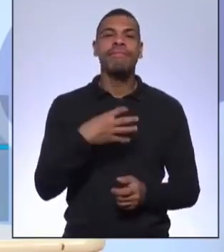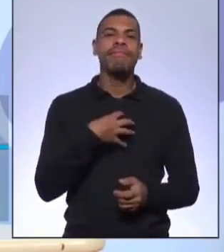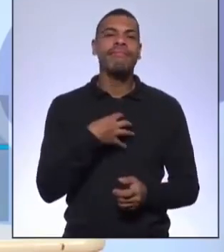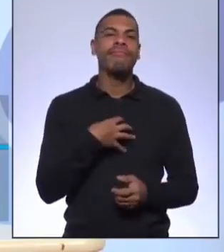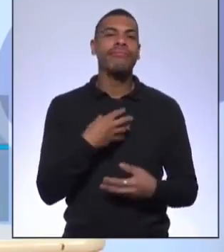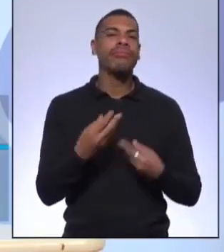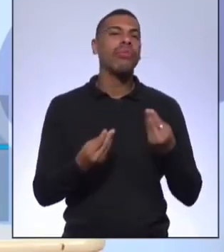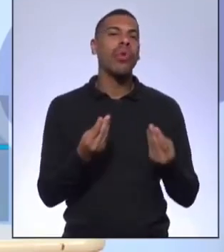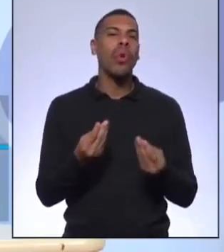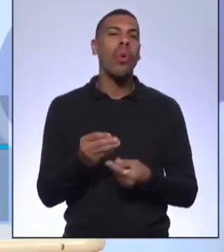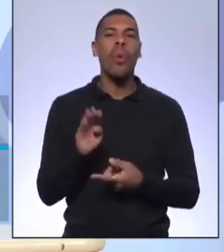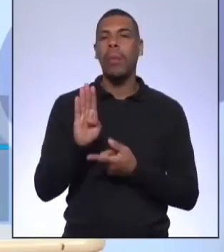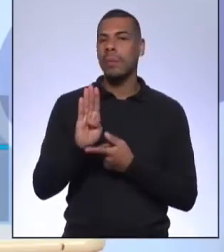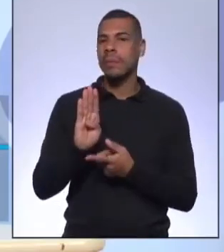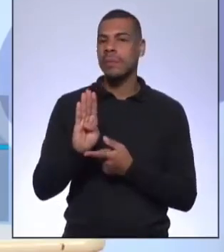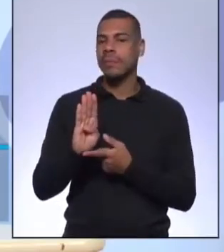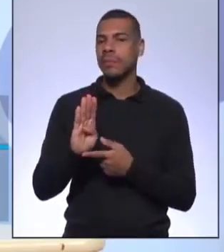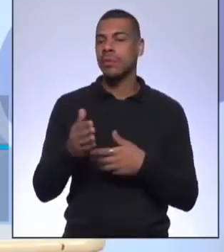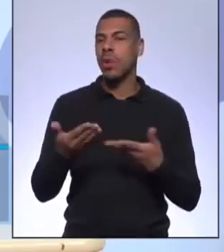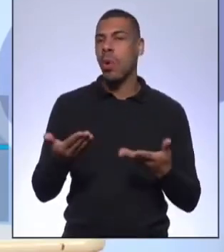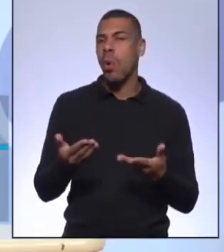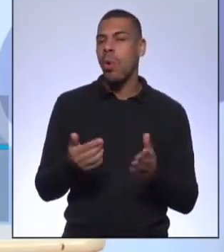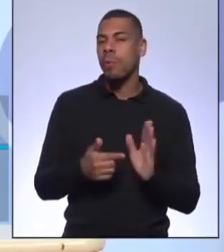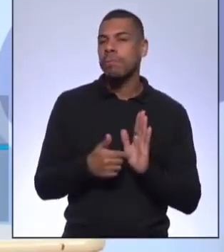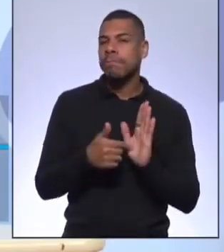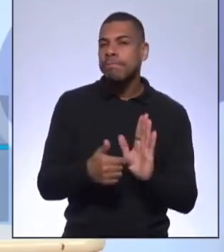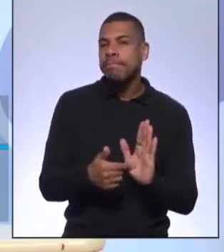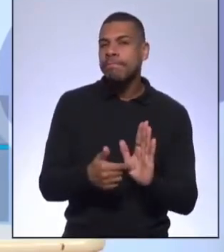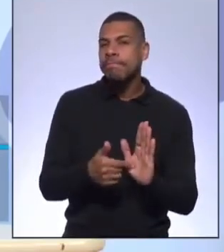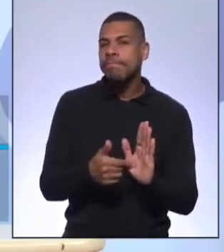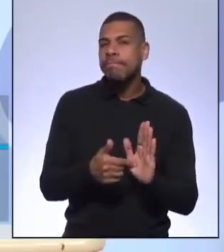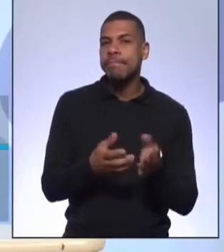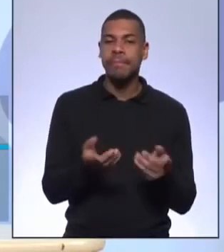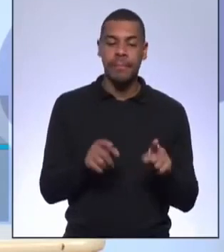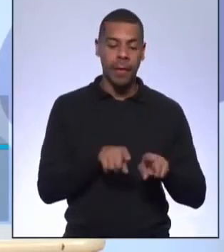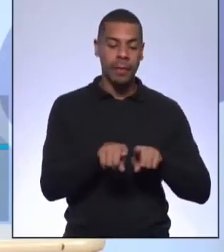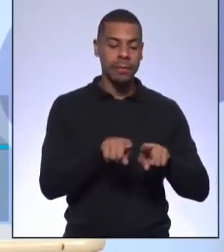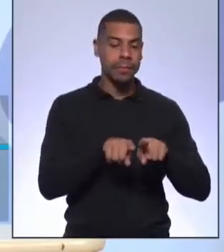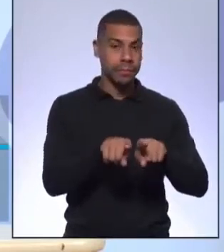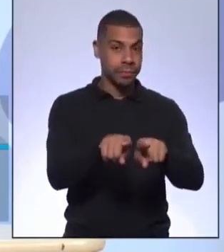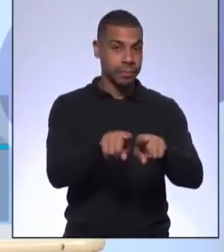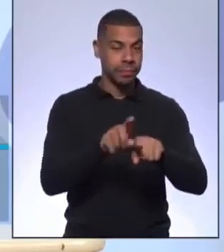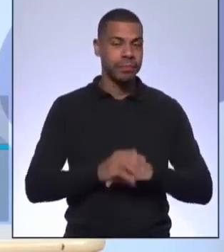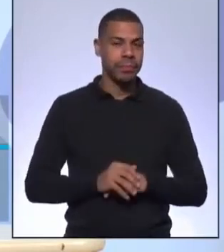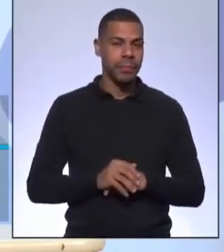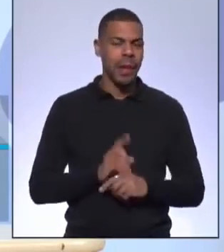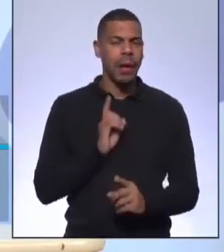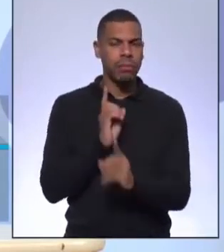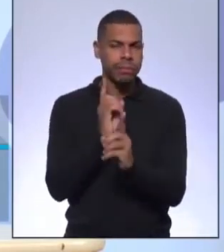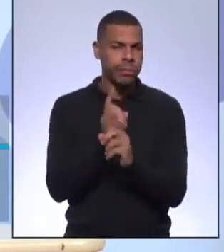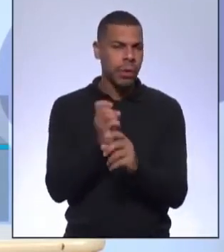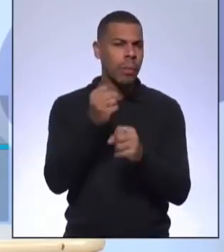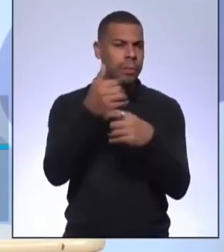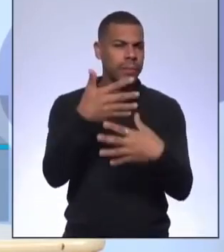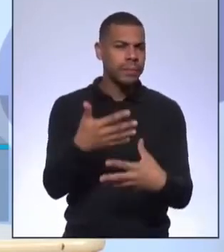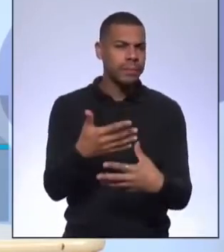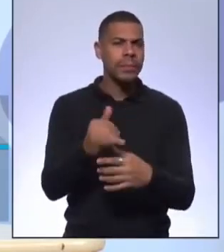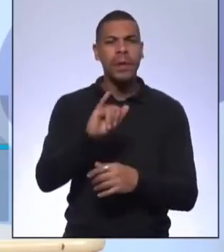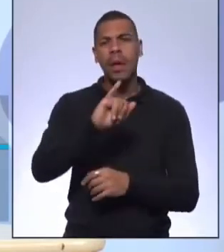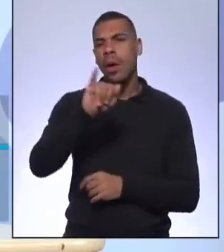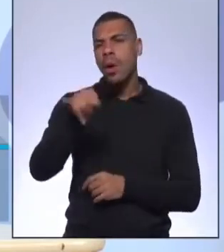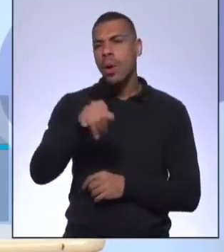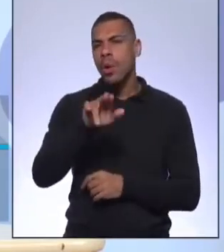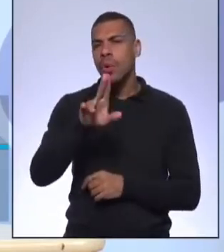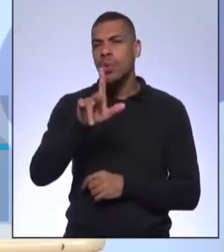B, né, de qual forma que forma esses pares ordenados. Mas eu encontrei algumas, assim. Por exemplo, a Juliana